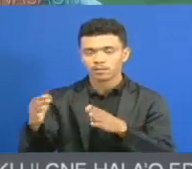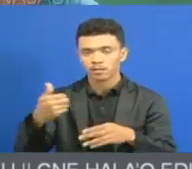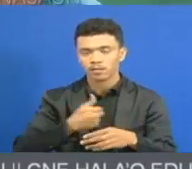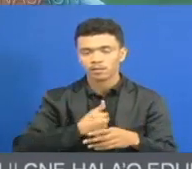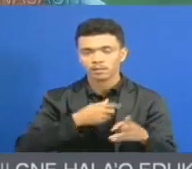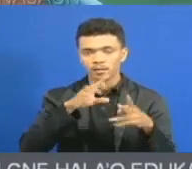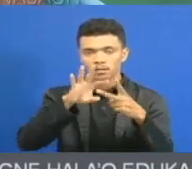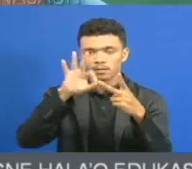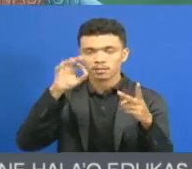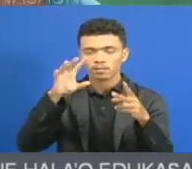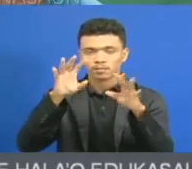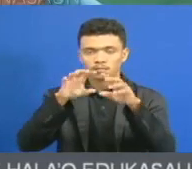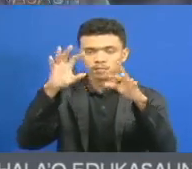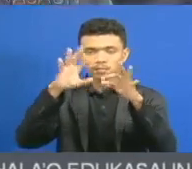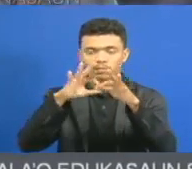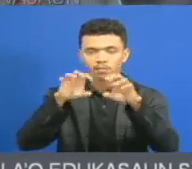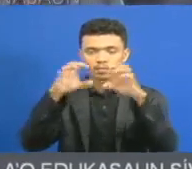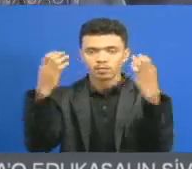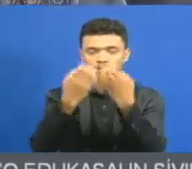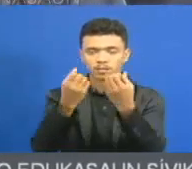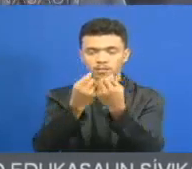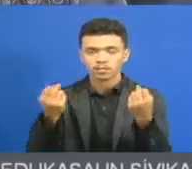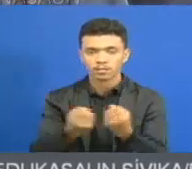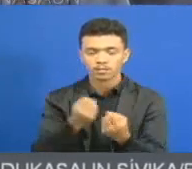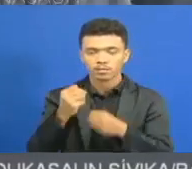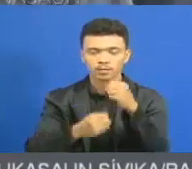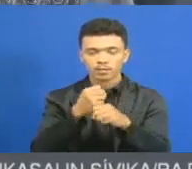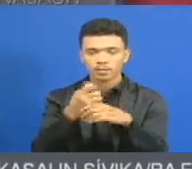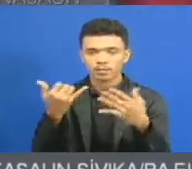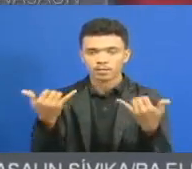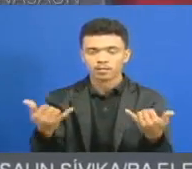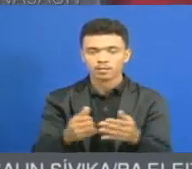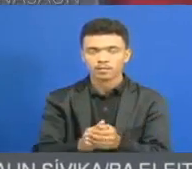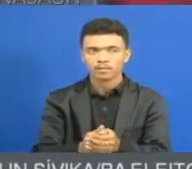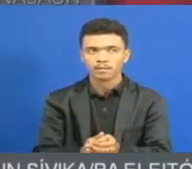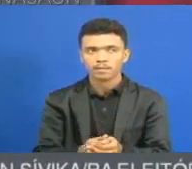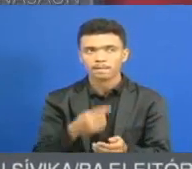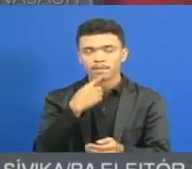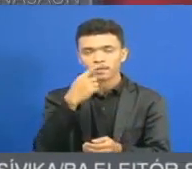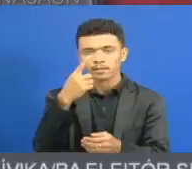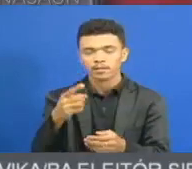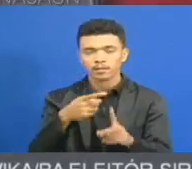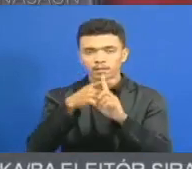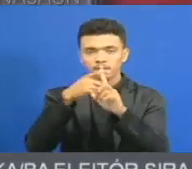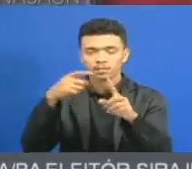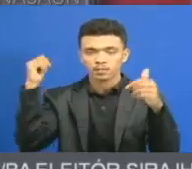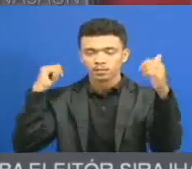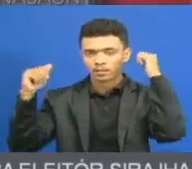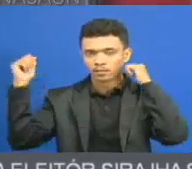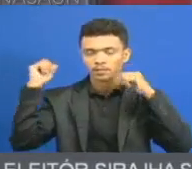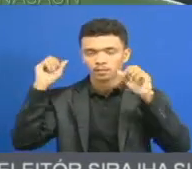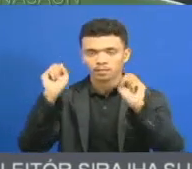conselho suku tinané. Representante comissário CNE município dele, Adão Soares afirma. Li husi atividade ne bele